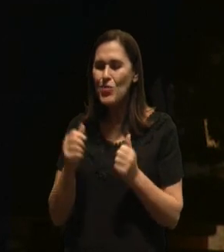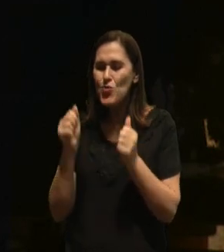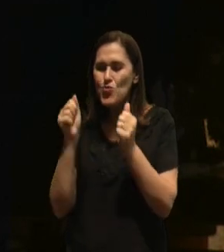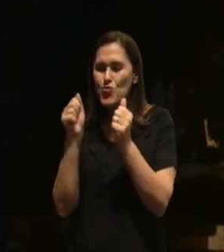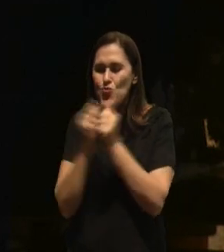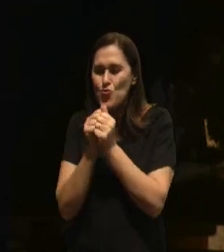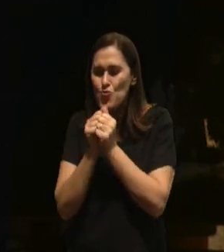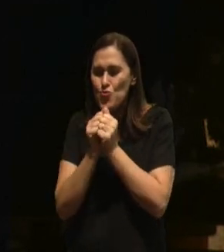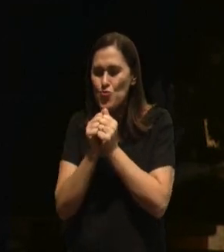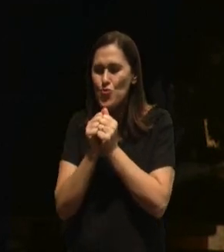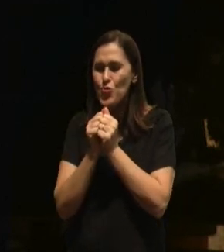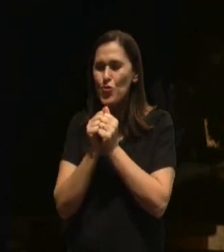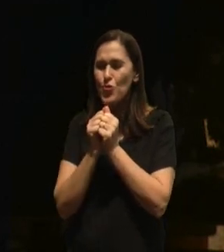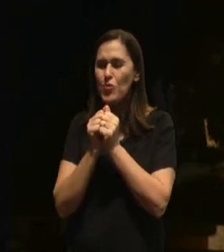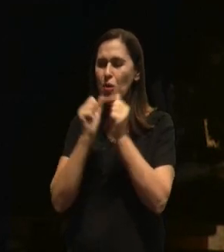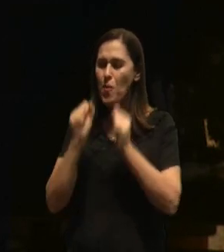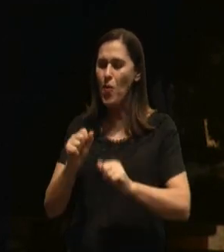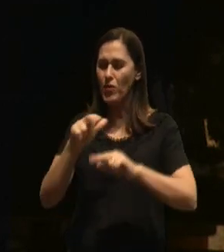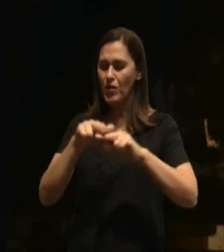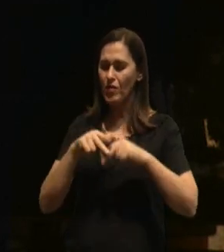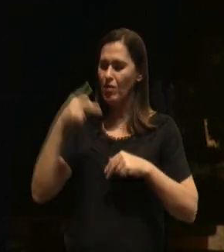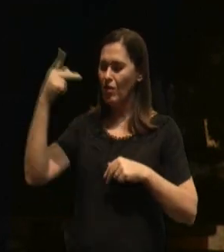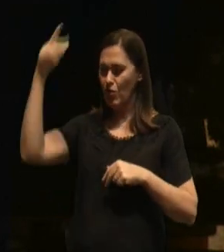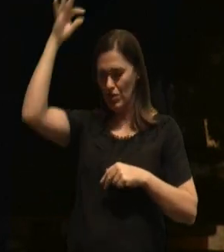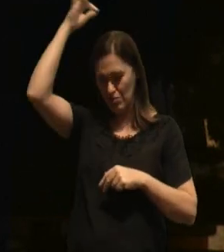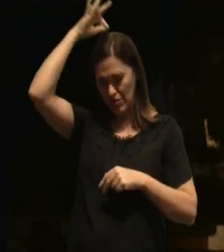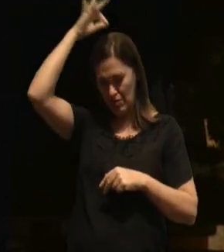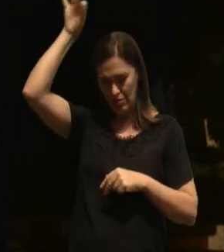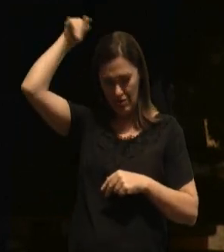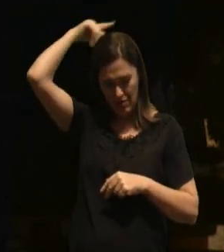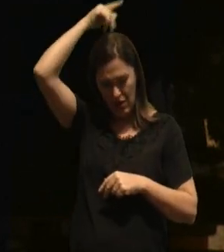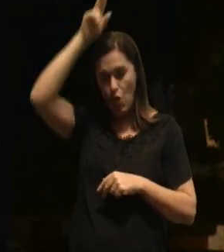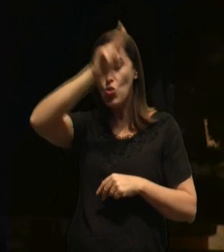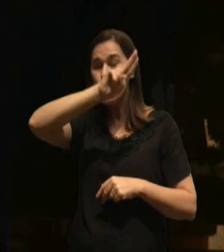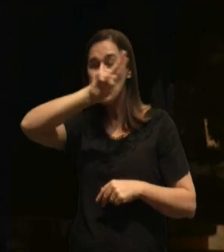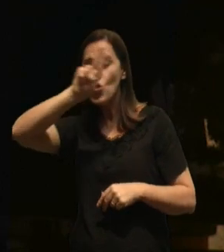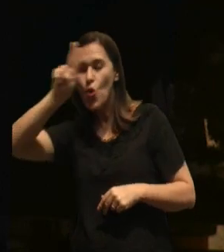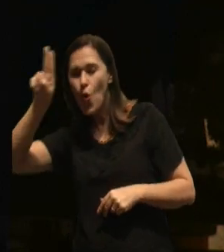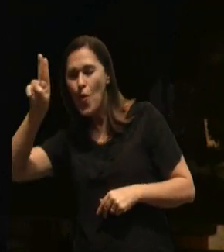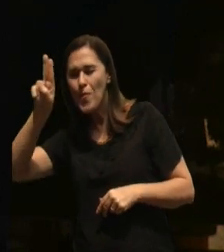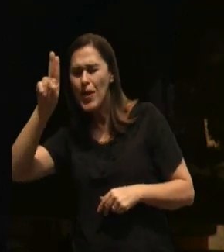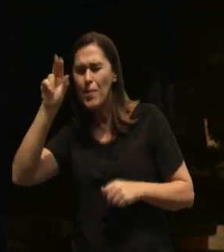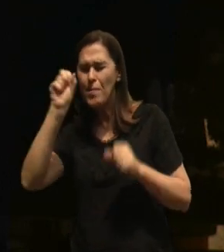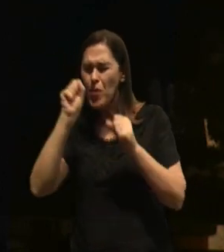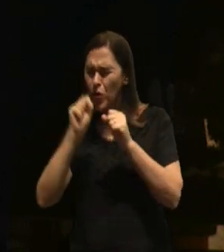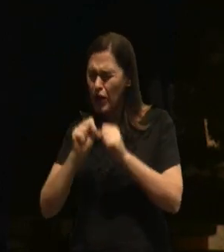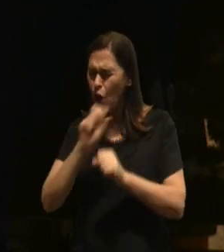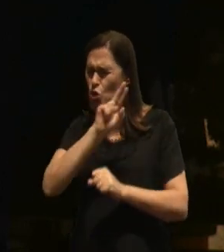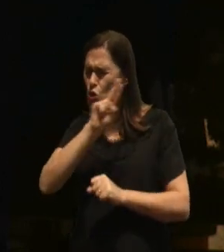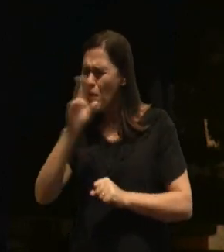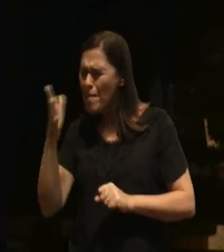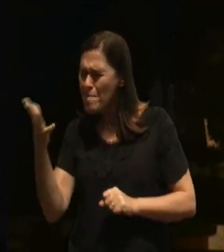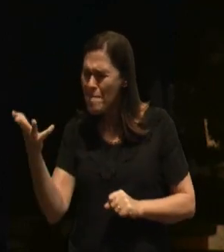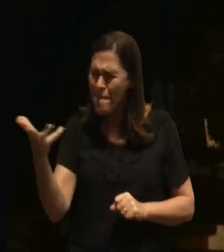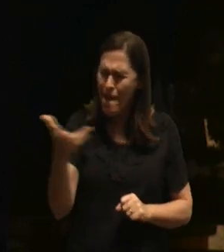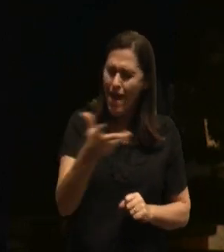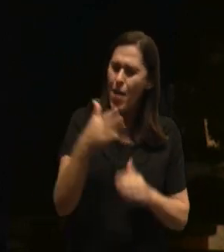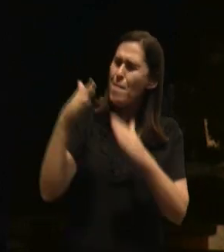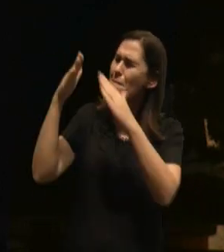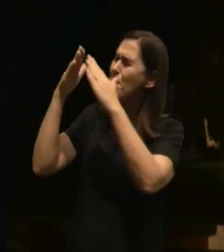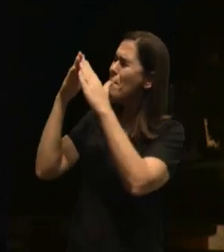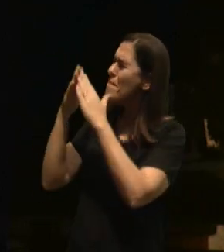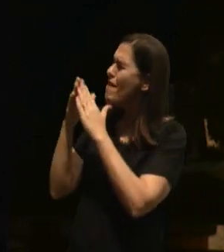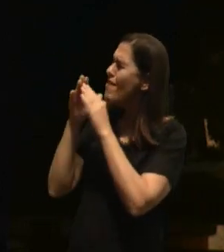poder do seu Espírito Santo, Senhor. E é nesse nome poderoso e maravilhoso que lhe peço uma bênção